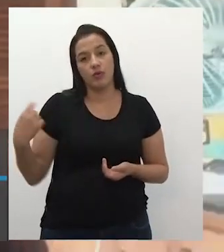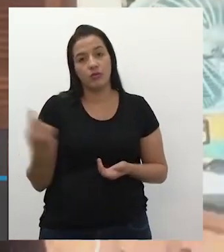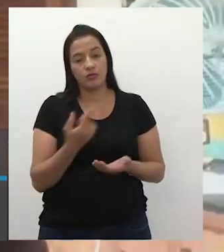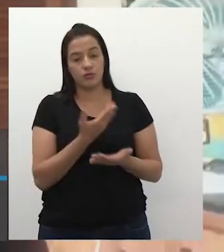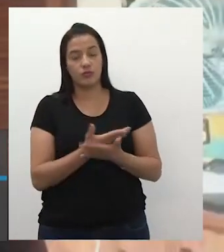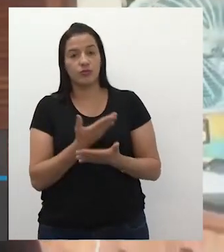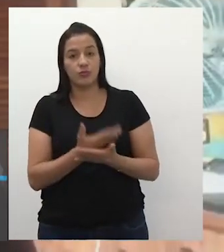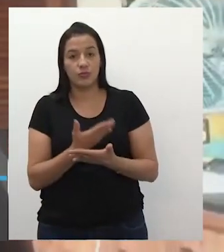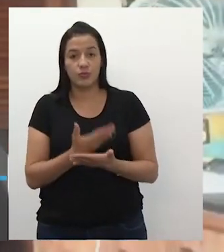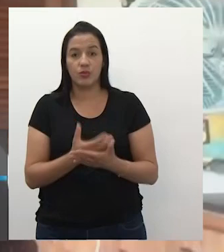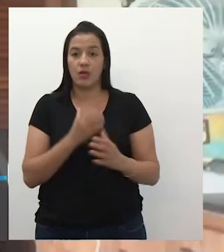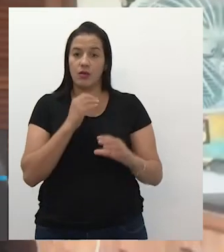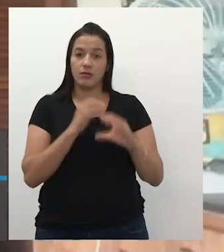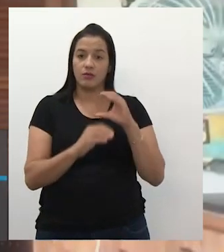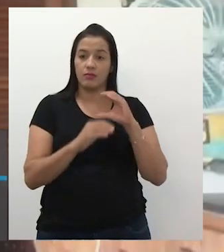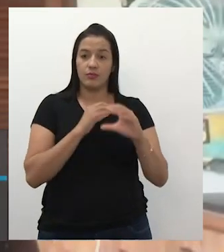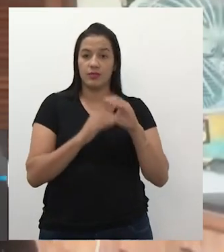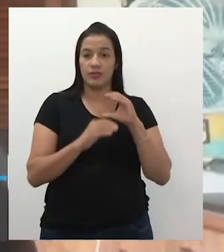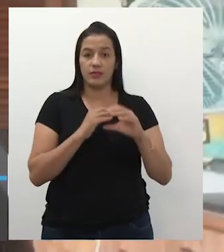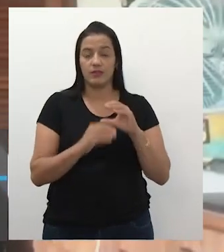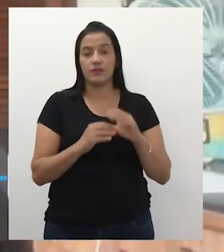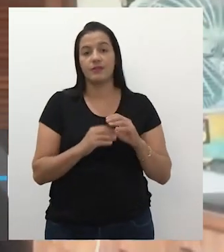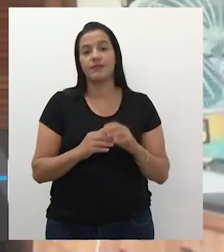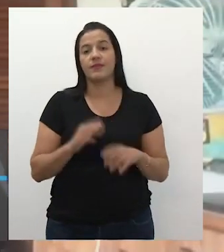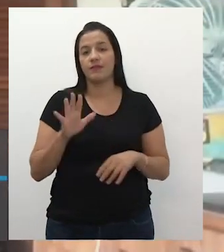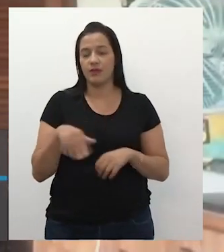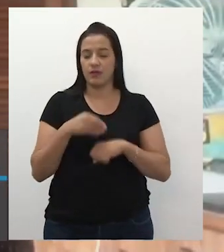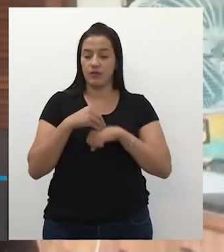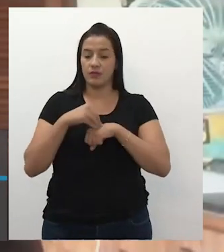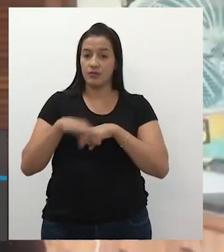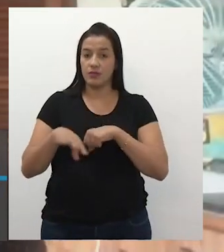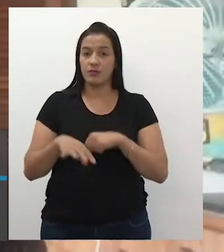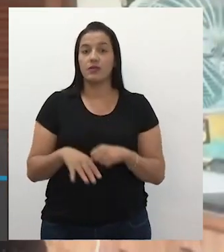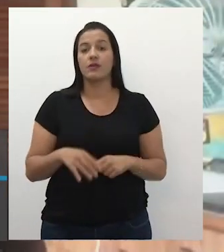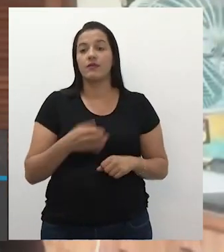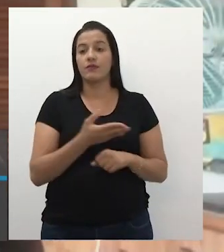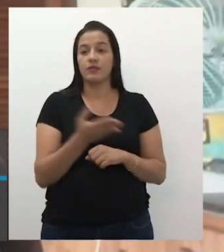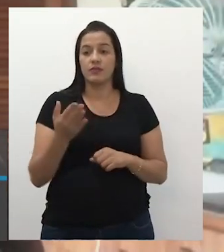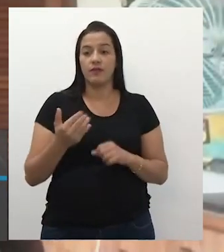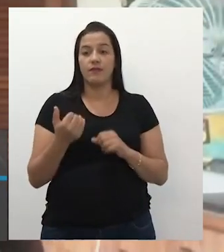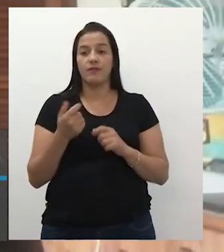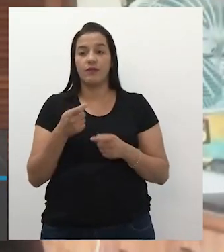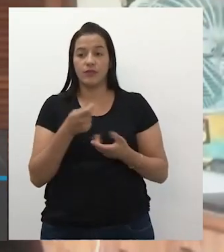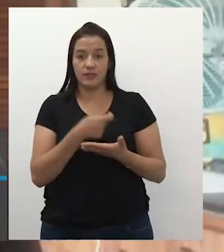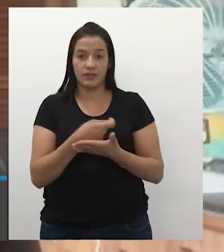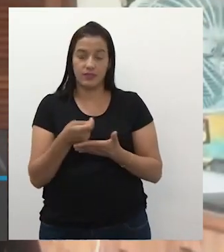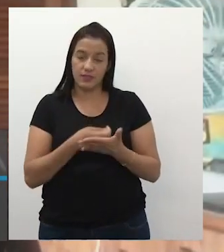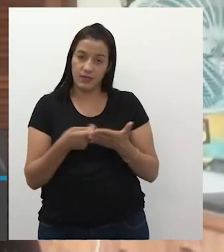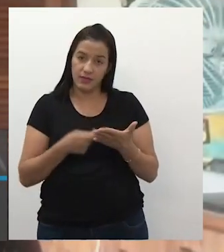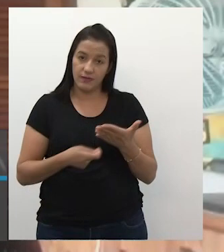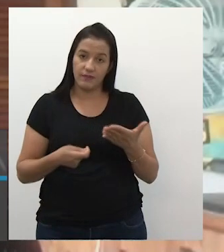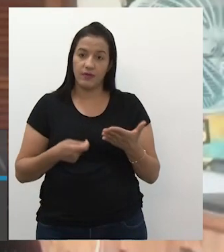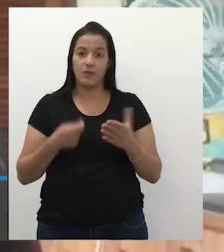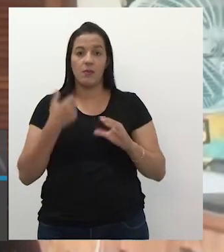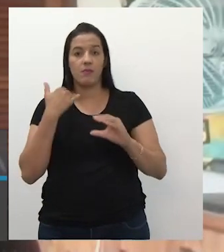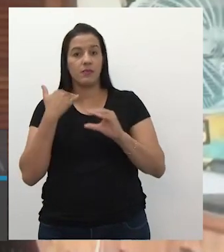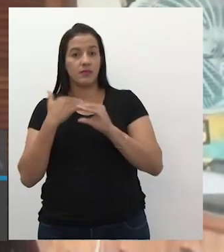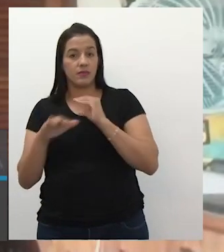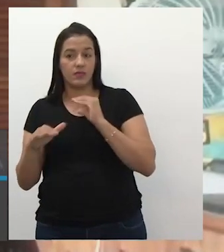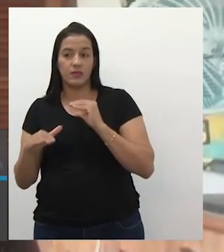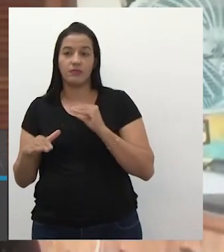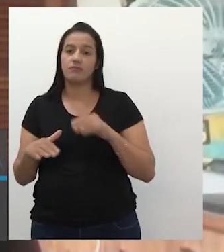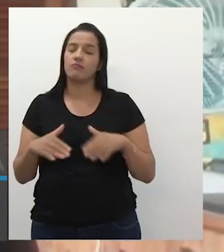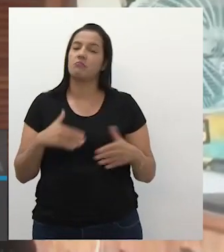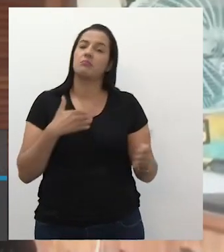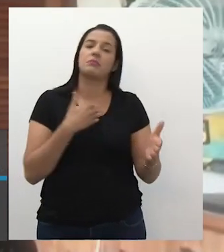estamos agora compartilhando esse conteúdo, fica aí a dica. Cada vez que vocês forem escrever uma mensagem, independente de para